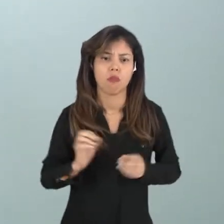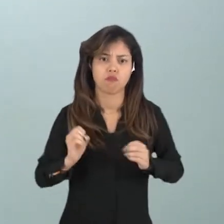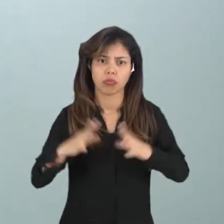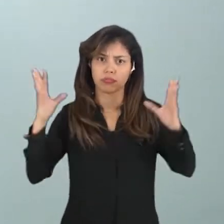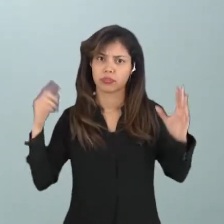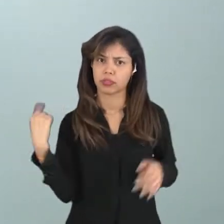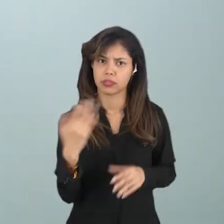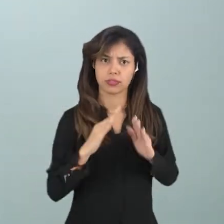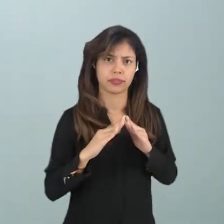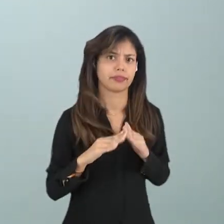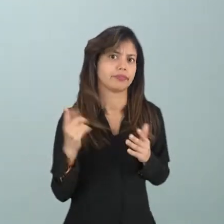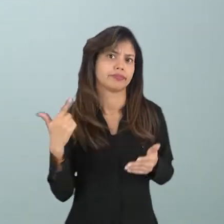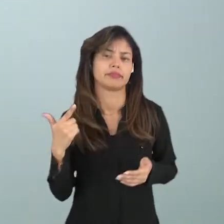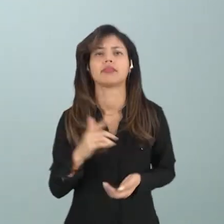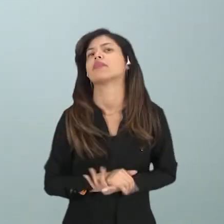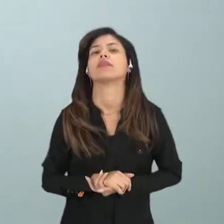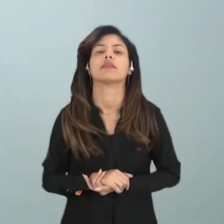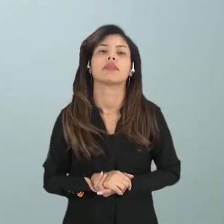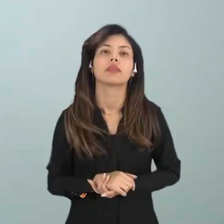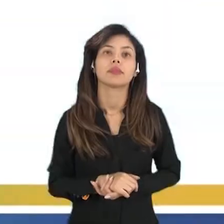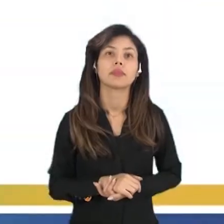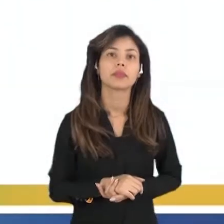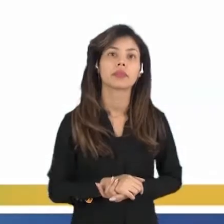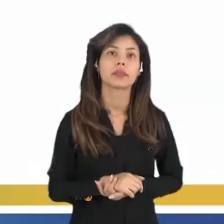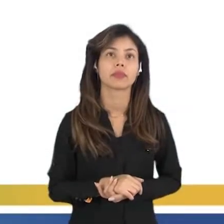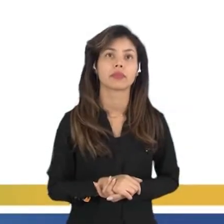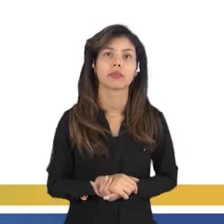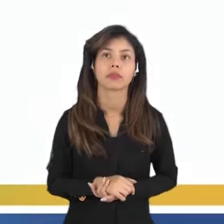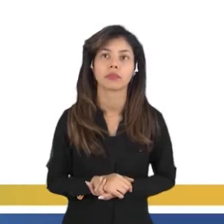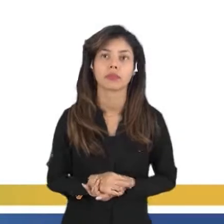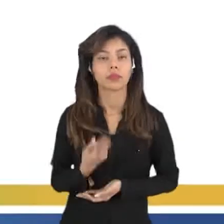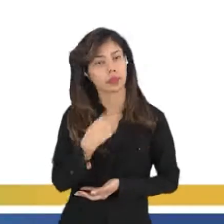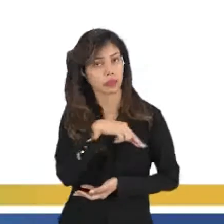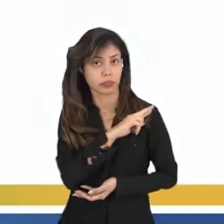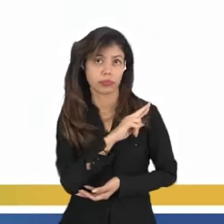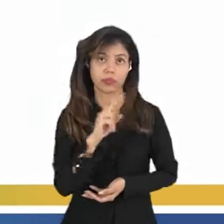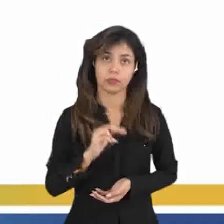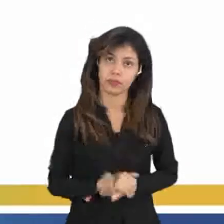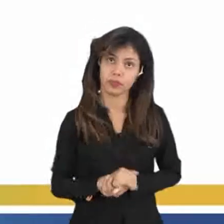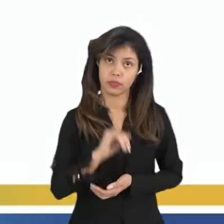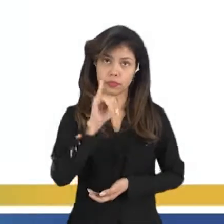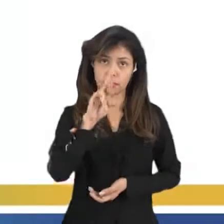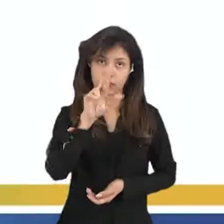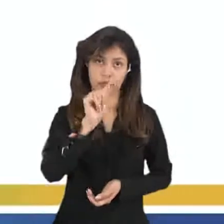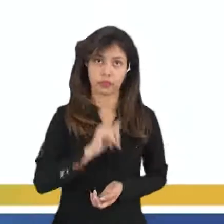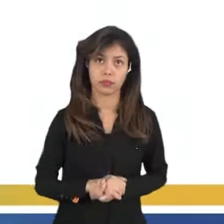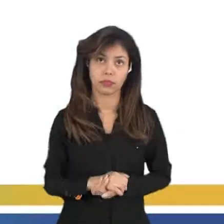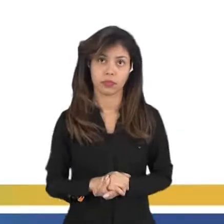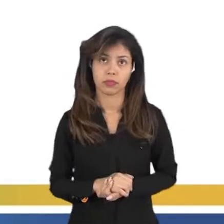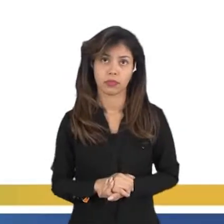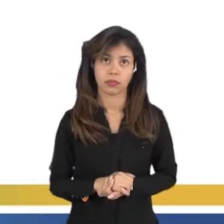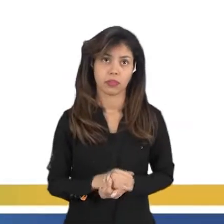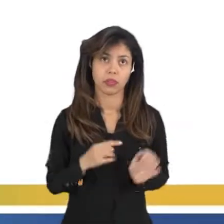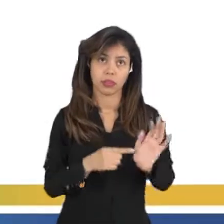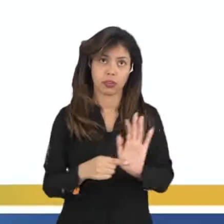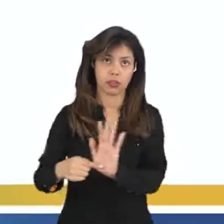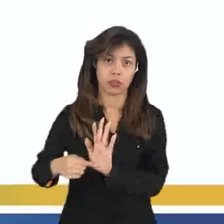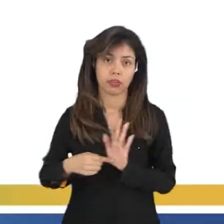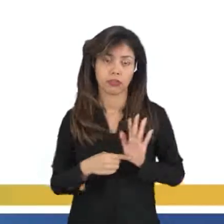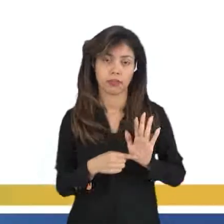próximo de nossas casas. Então, o grupo responsável, como disse, é o IRA. Esse exército formado por